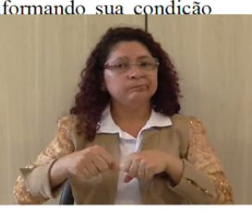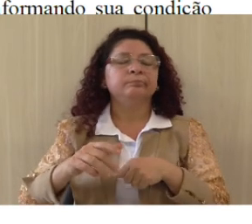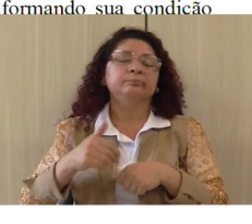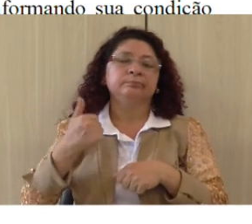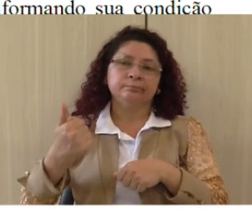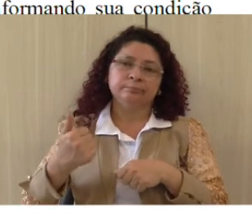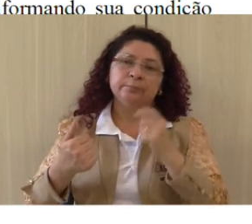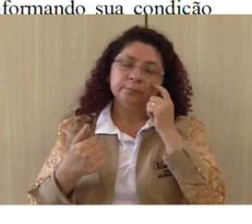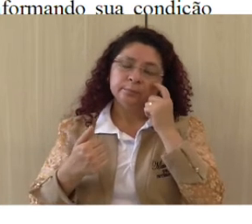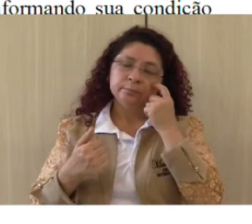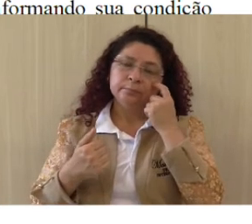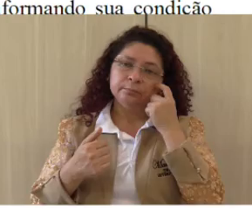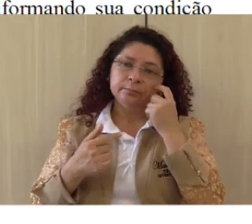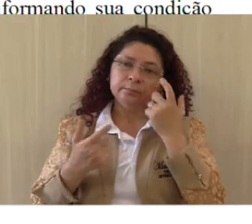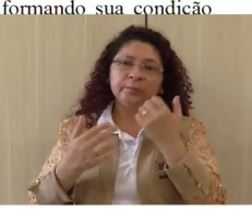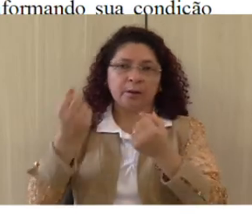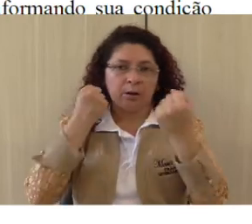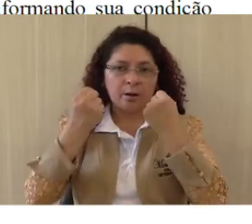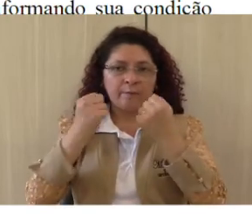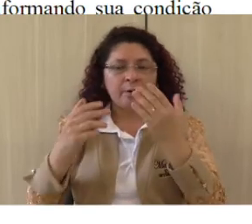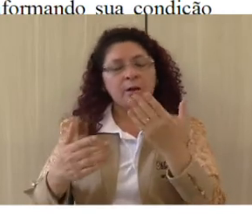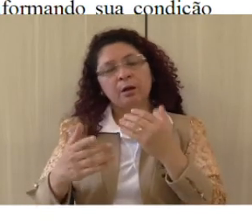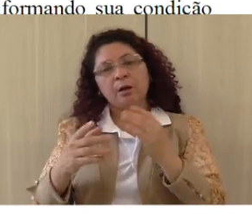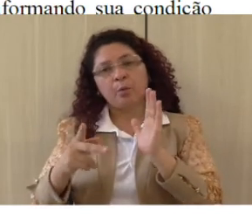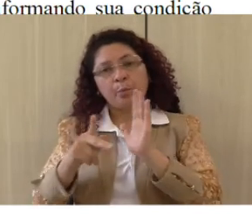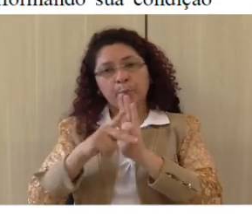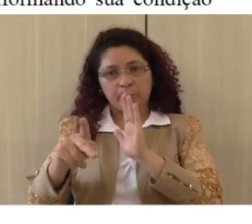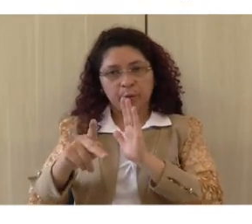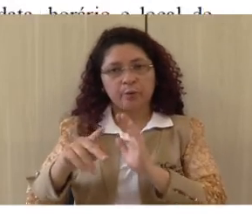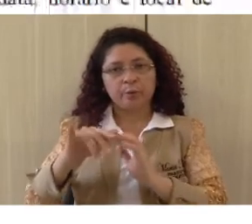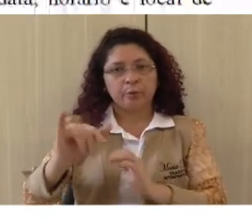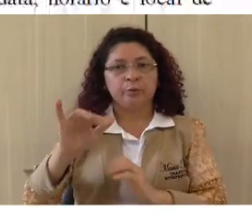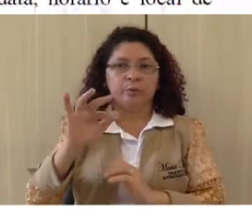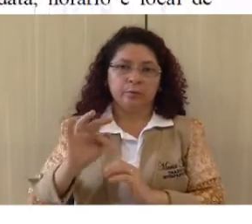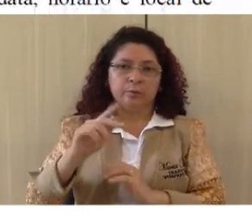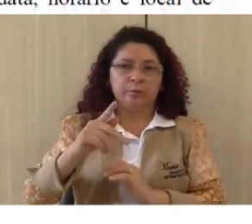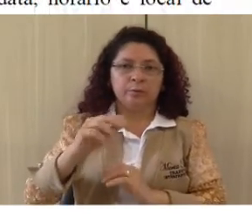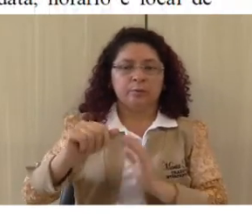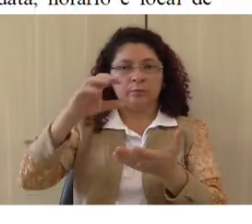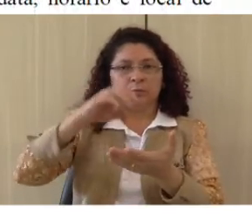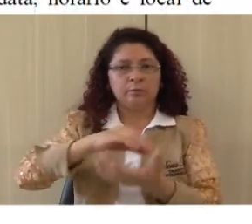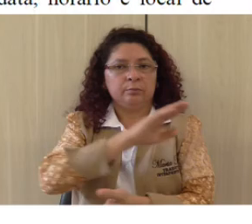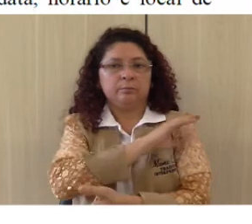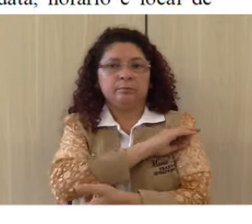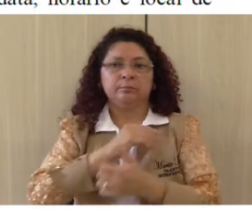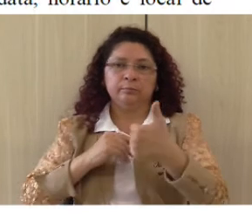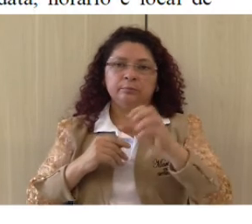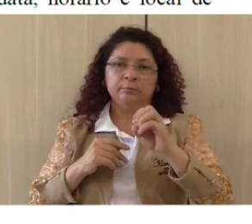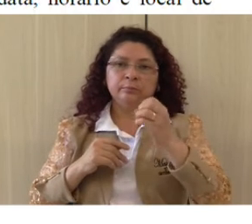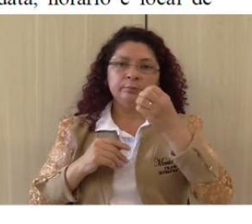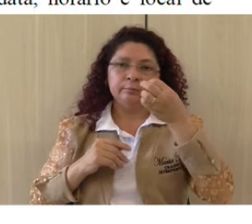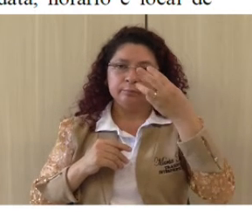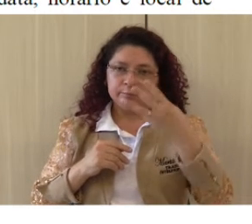caso fortuito, a serem avaliados pela Comissão do Processo Seletivo do IFPA Campus Bragança. Item 10.3.